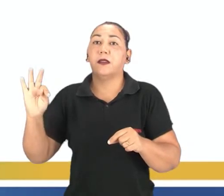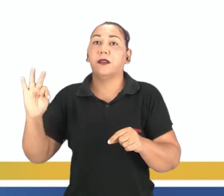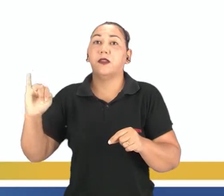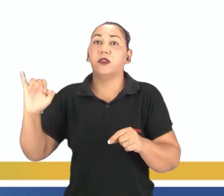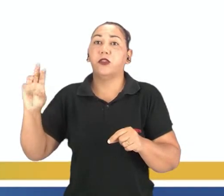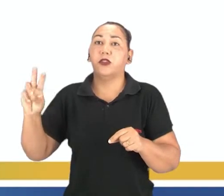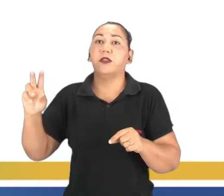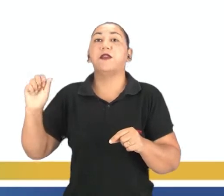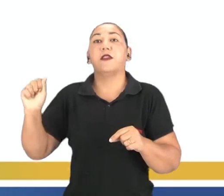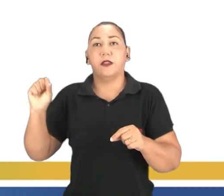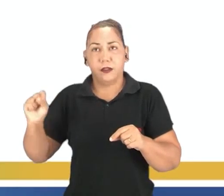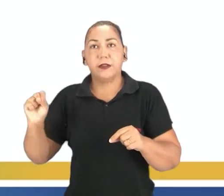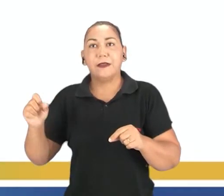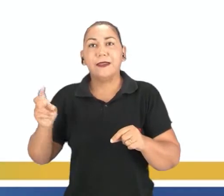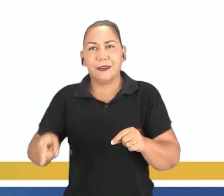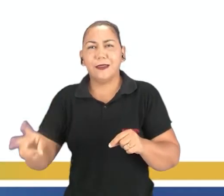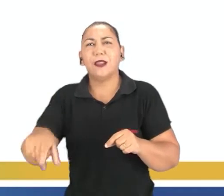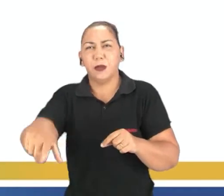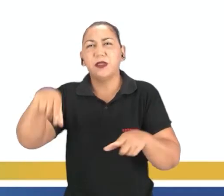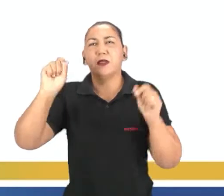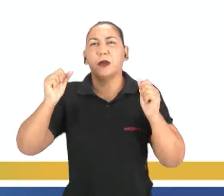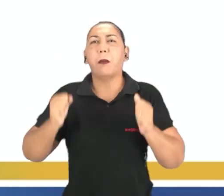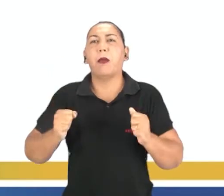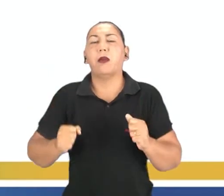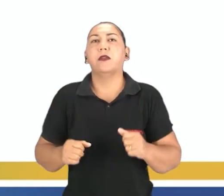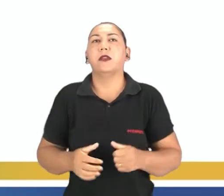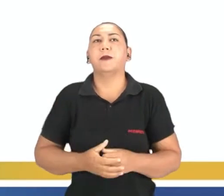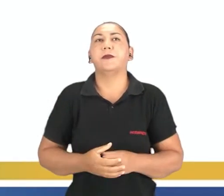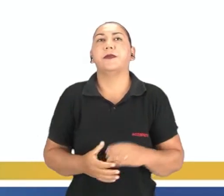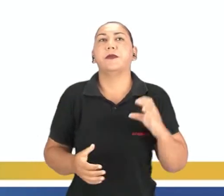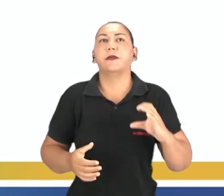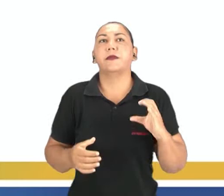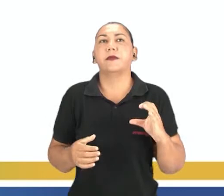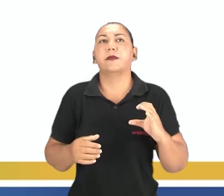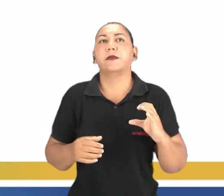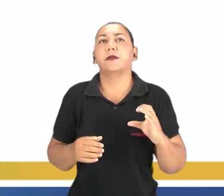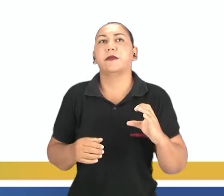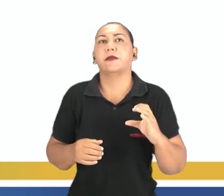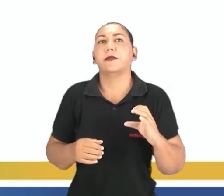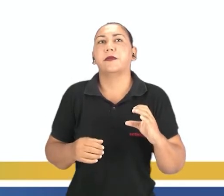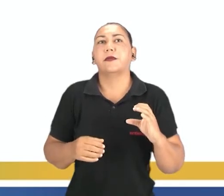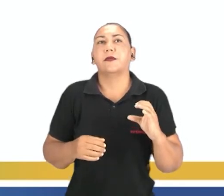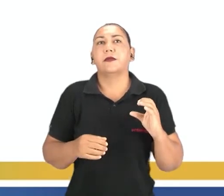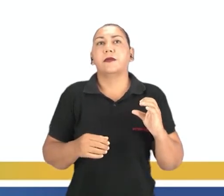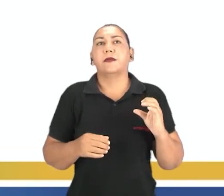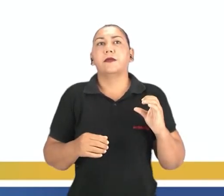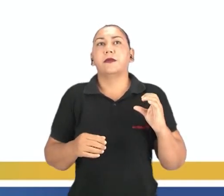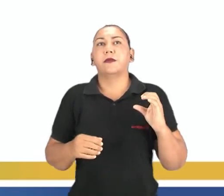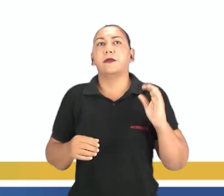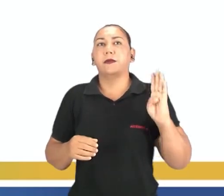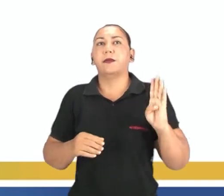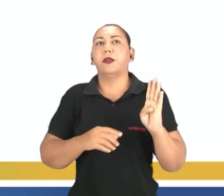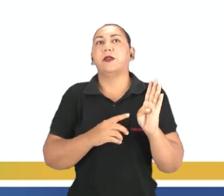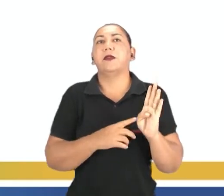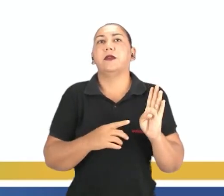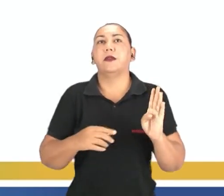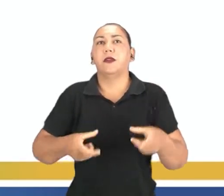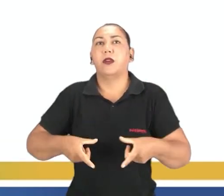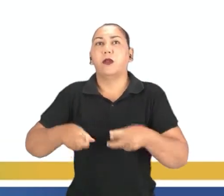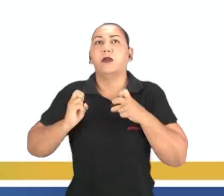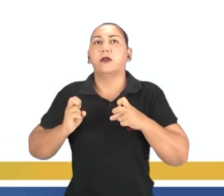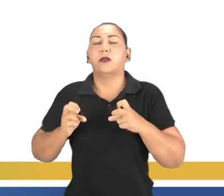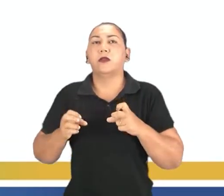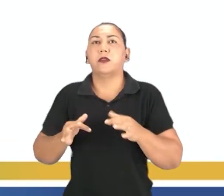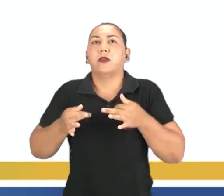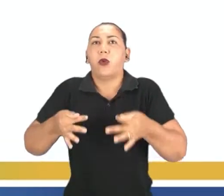B, conjunções conclusivas e adversativas. C, conjunções adicionais e explicativas. Letra D,